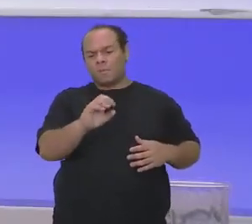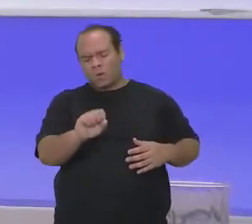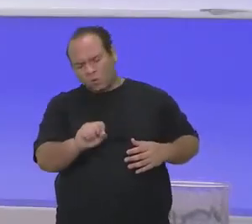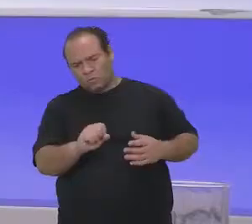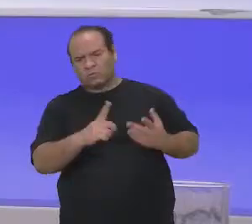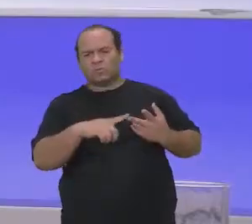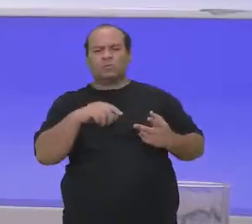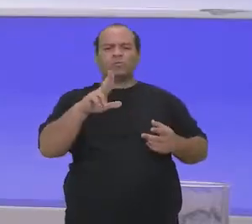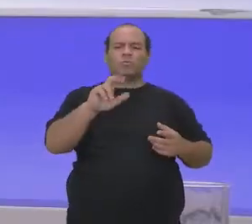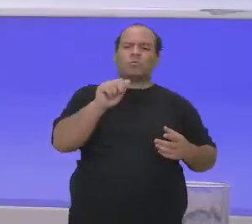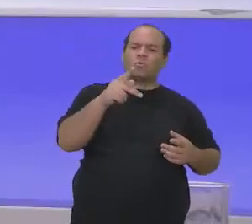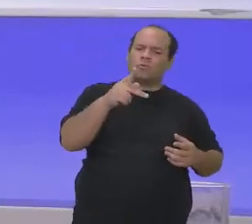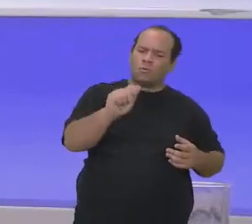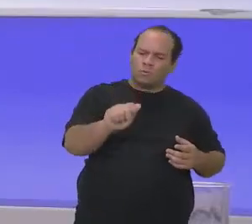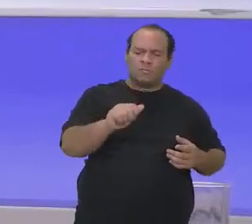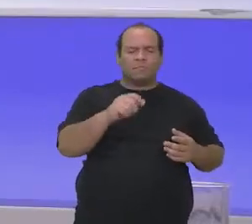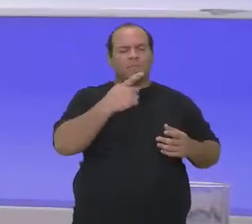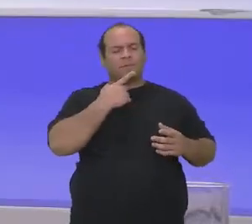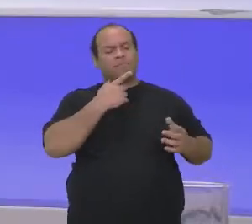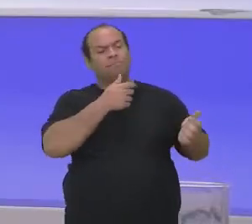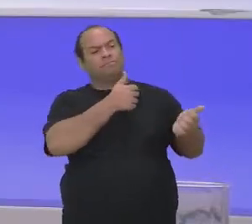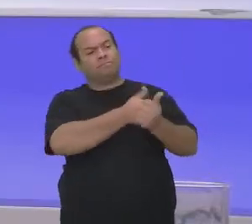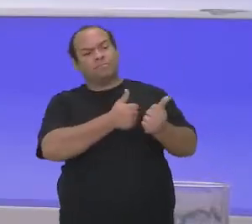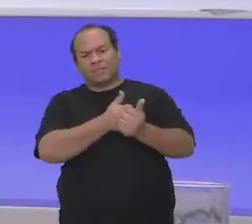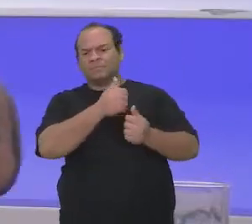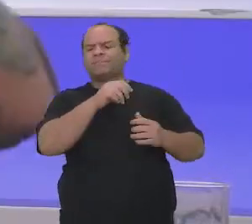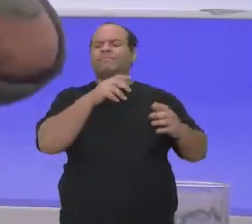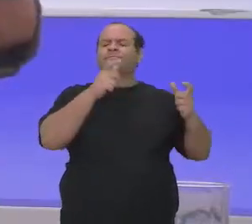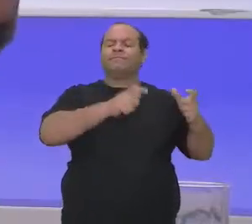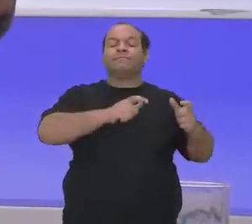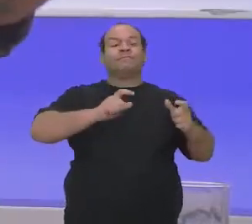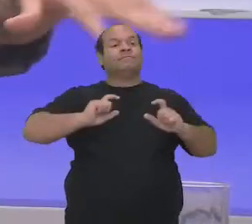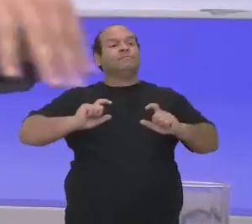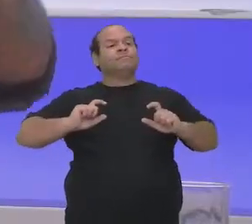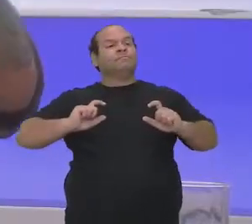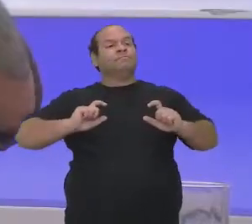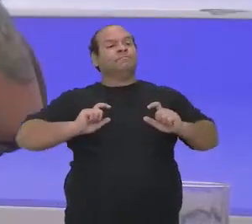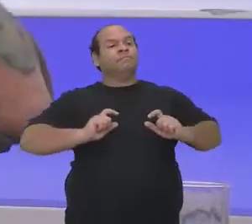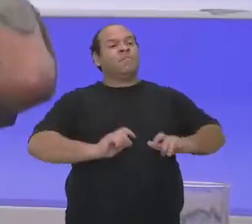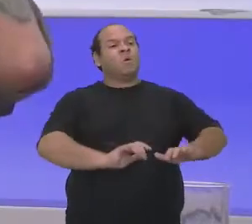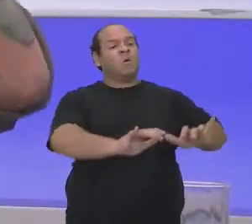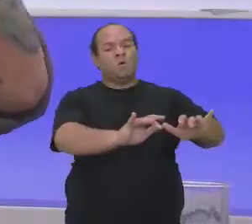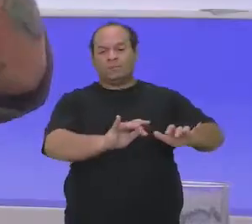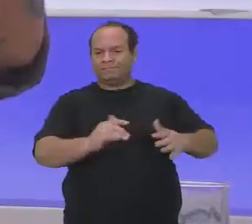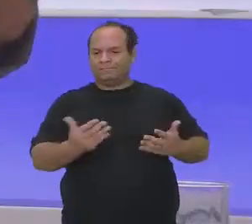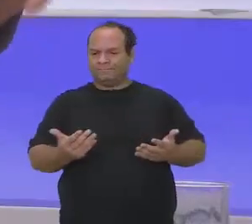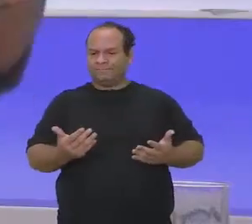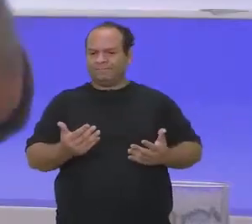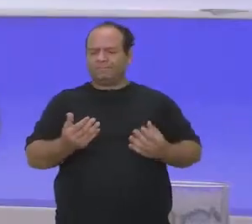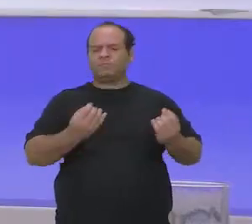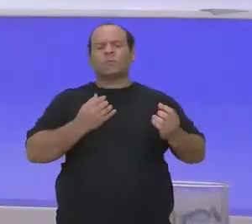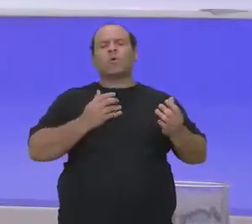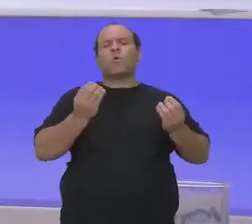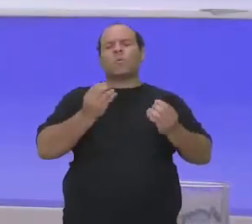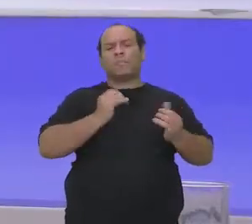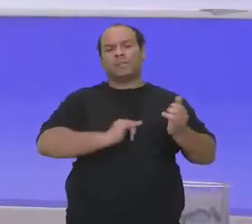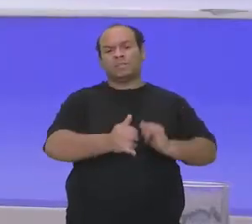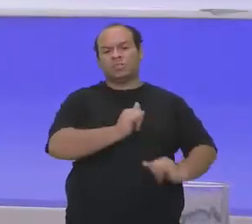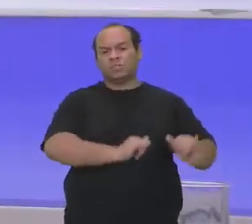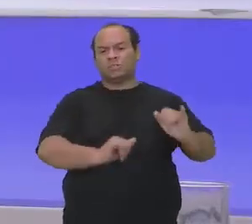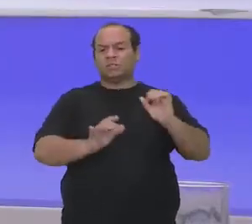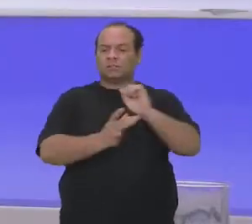vezes está próximo de uma área de evasão, ou muitas vezes ali regularizar uma área de evasão para que a energia chegue de